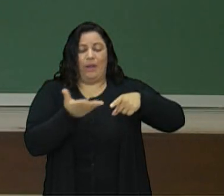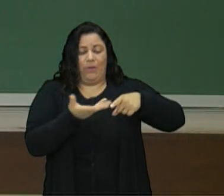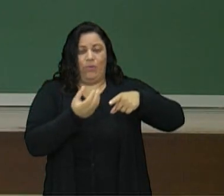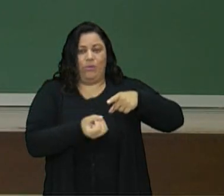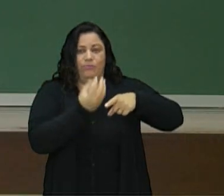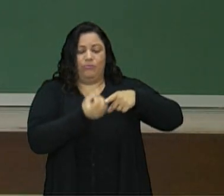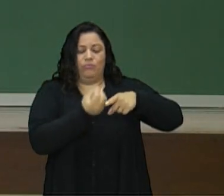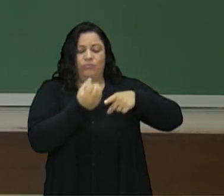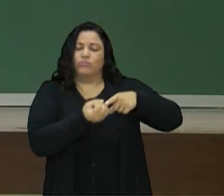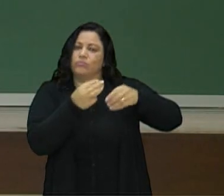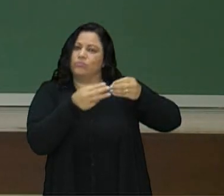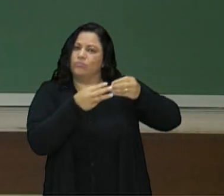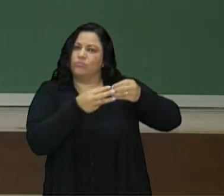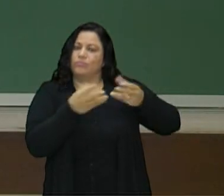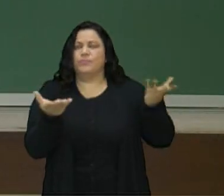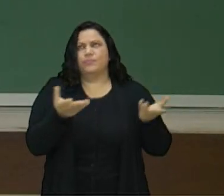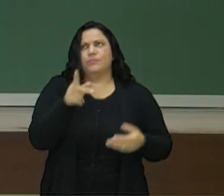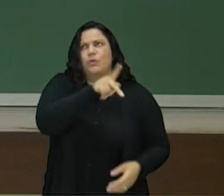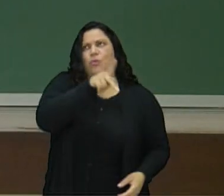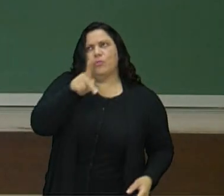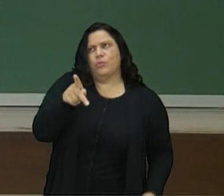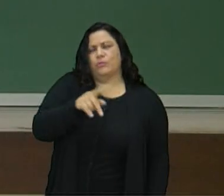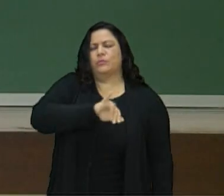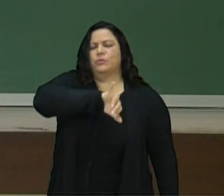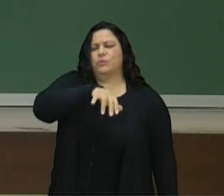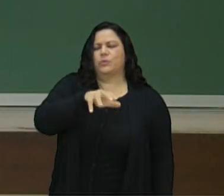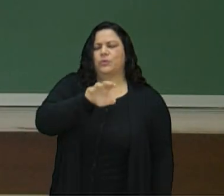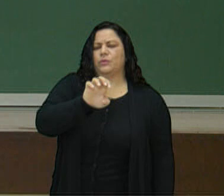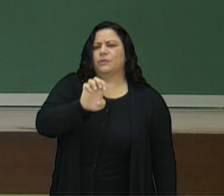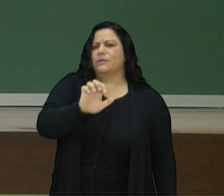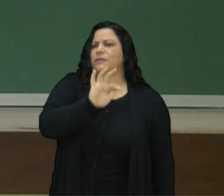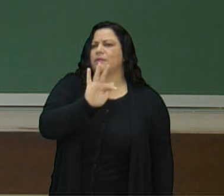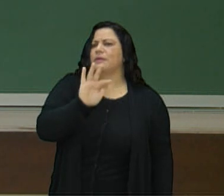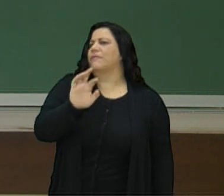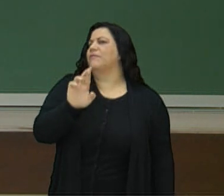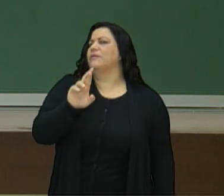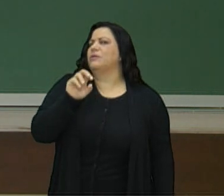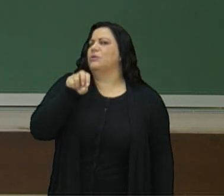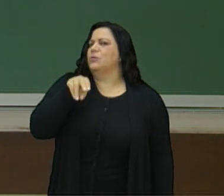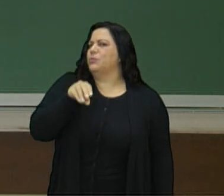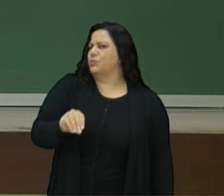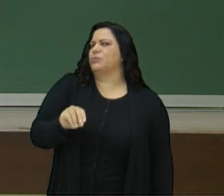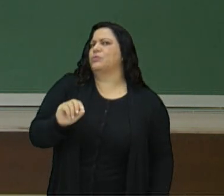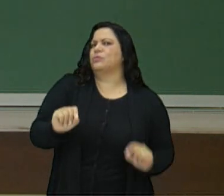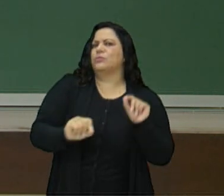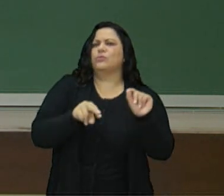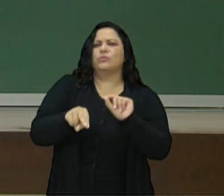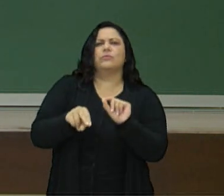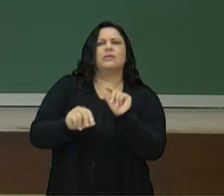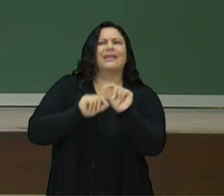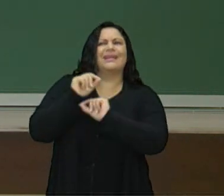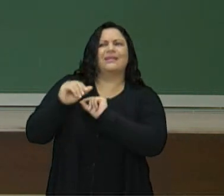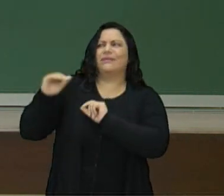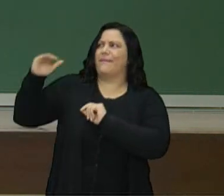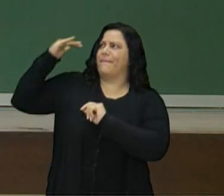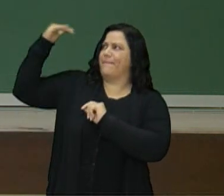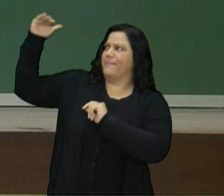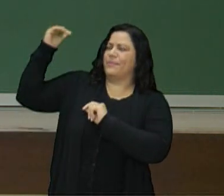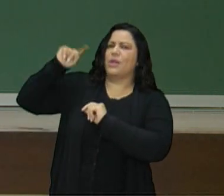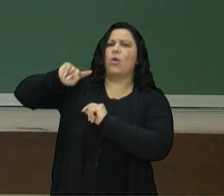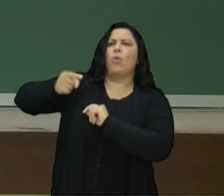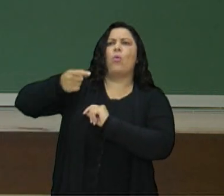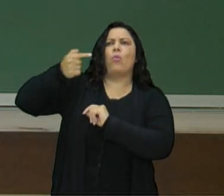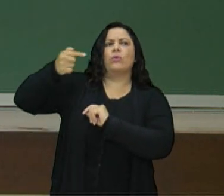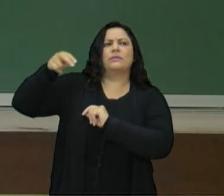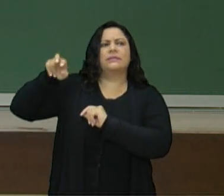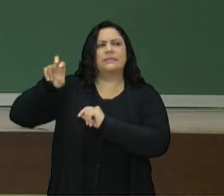não é muito grande, tem só 1,75 metro de altura, não nasci com esse tamanho todo. Quando eu nasci, eu